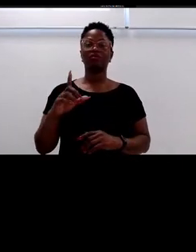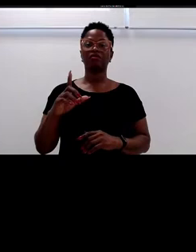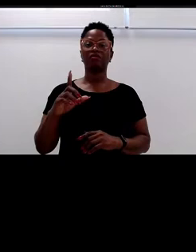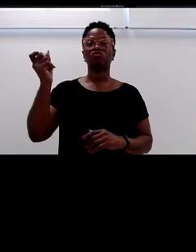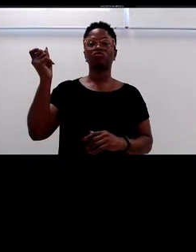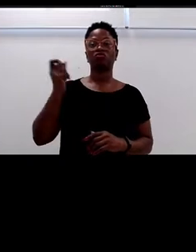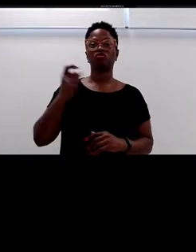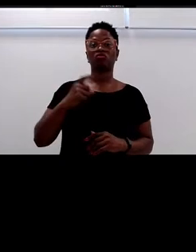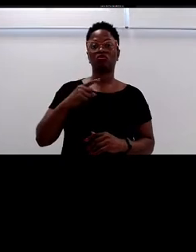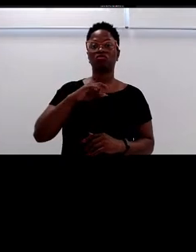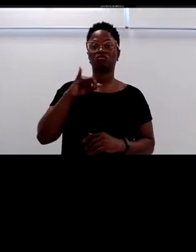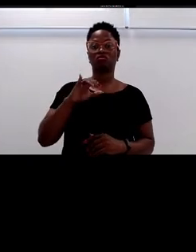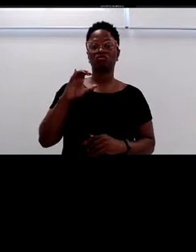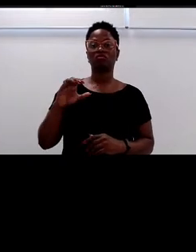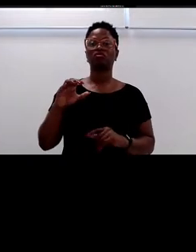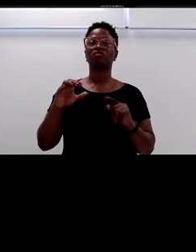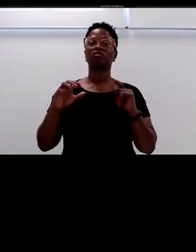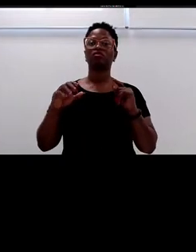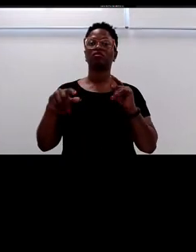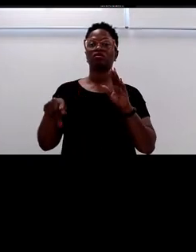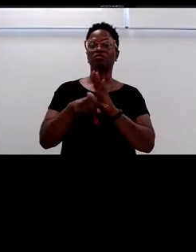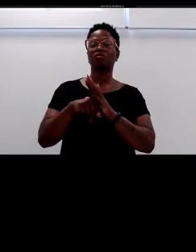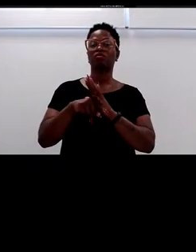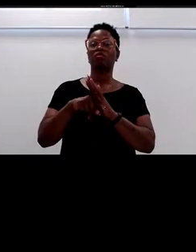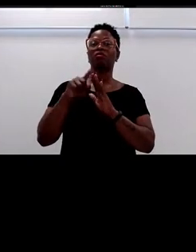como luz, como ficou mais etéreo.